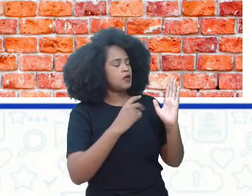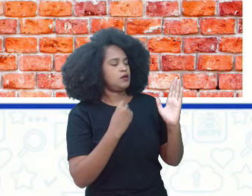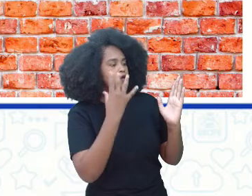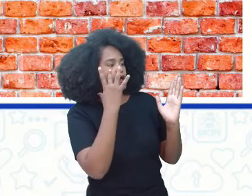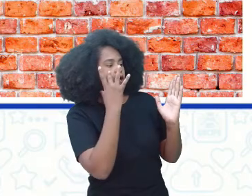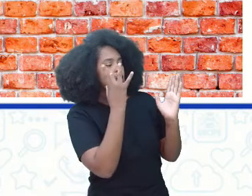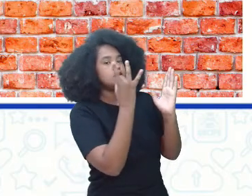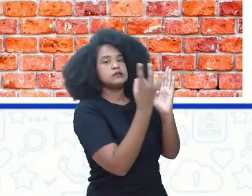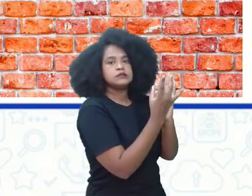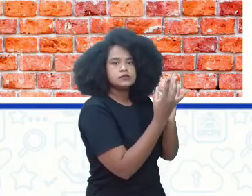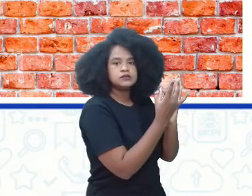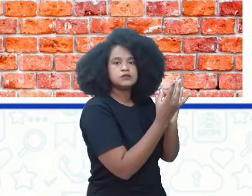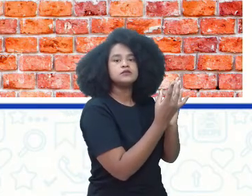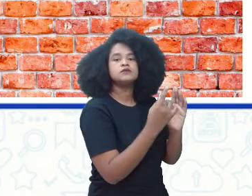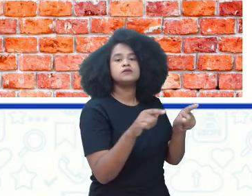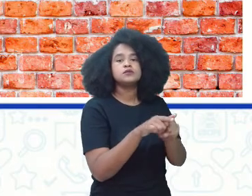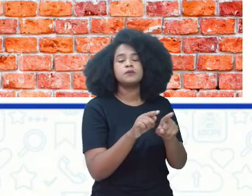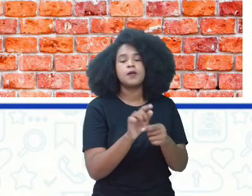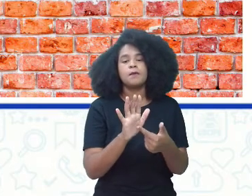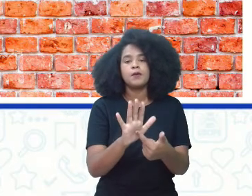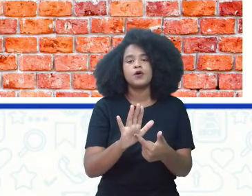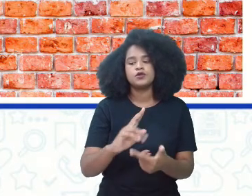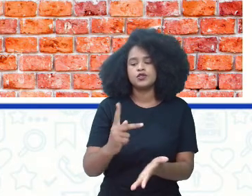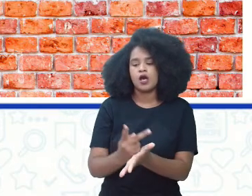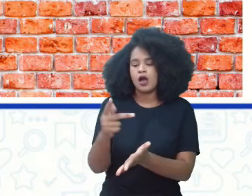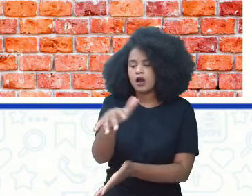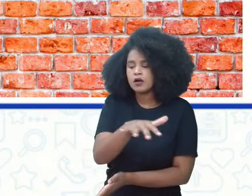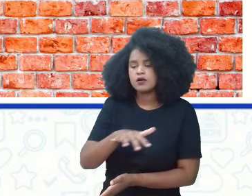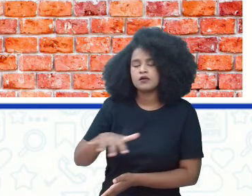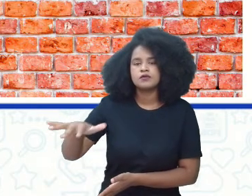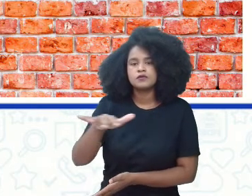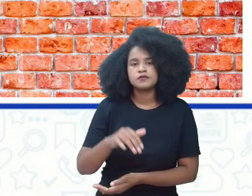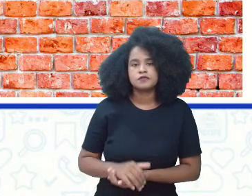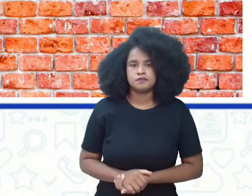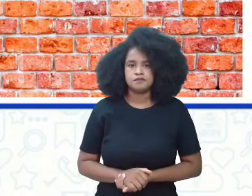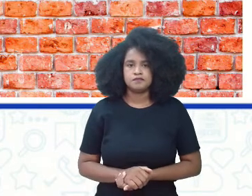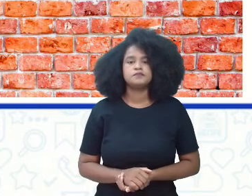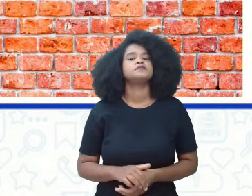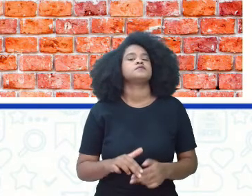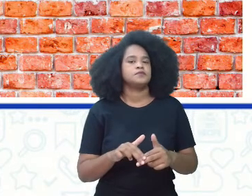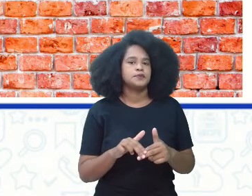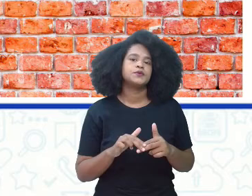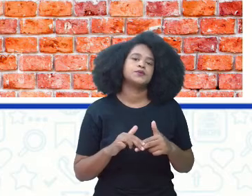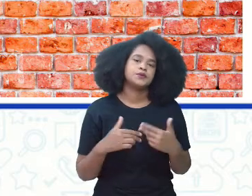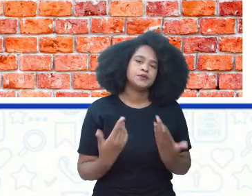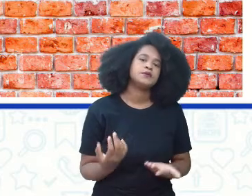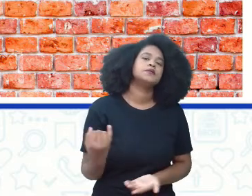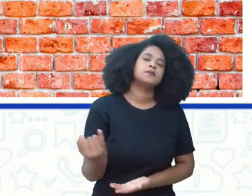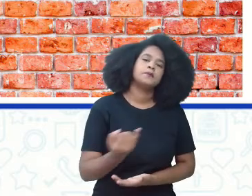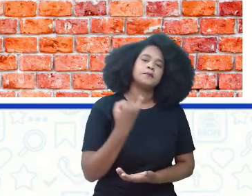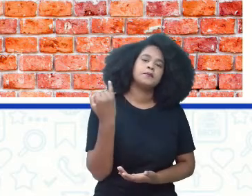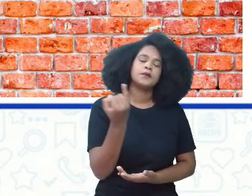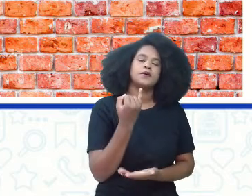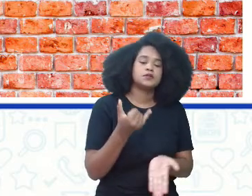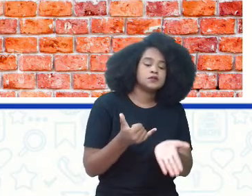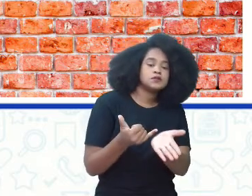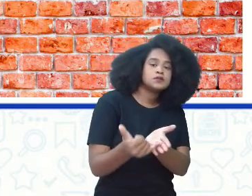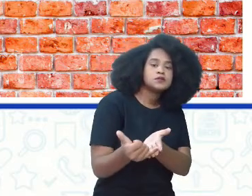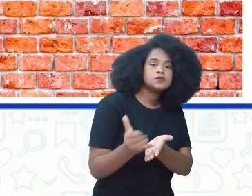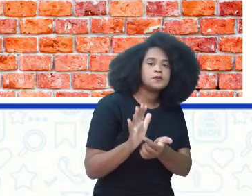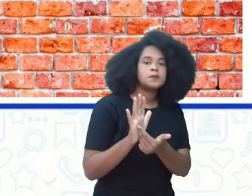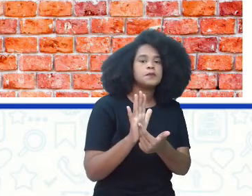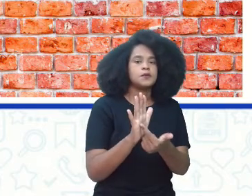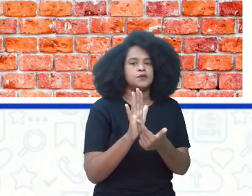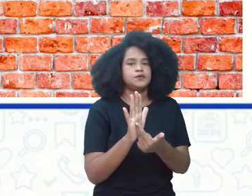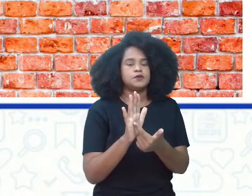e situá-lo diante da história que vai ler. Então é importante essa situação inicial ser